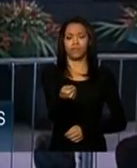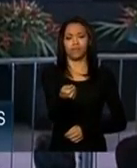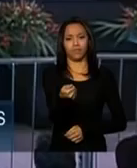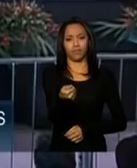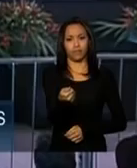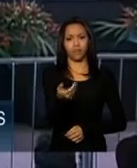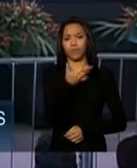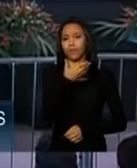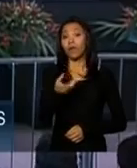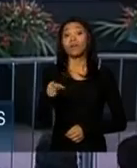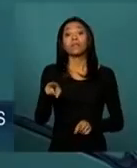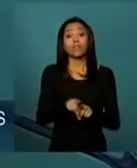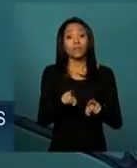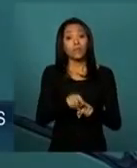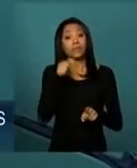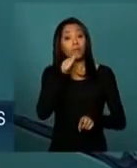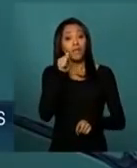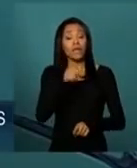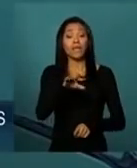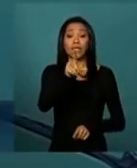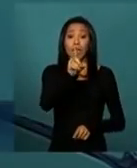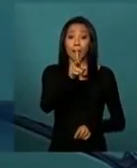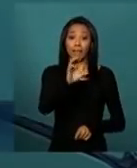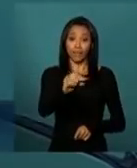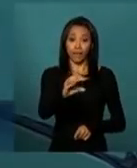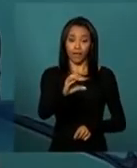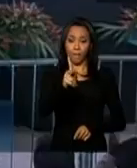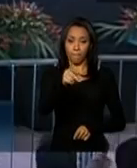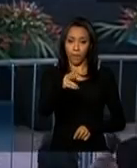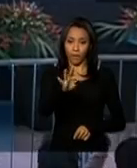excelentíssima senhora deputada federal Iracema Portela,